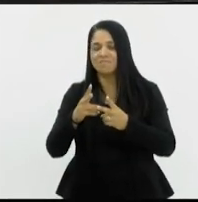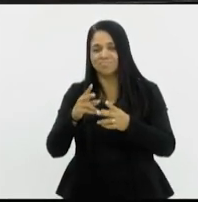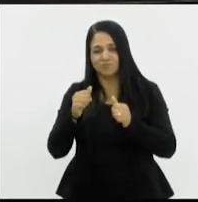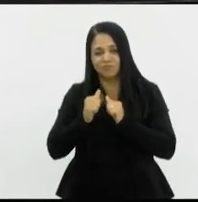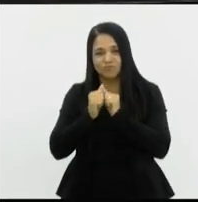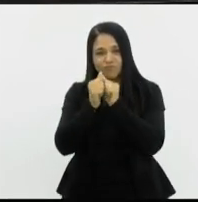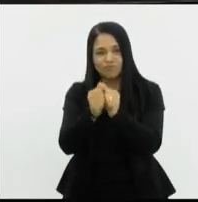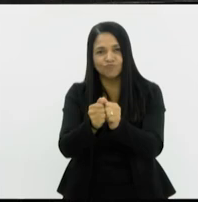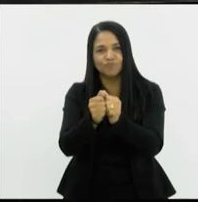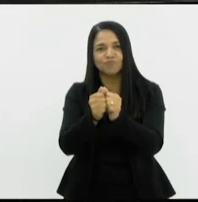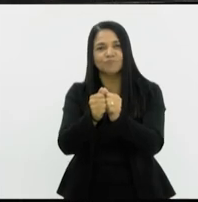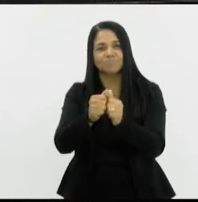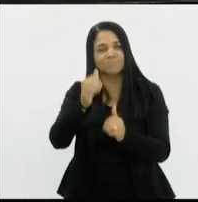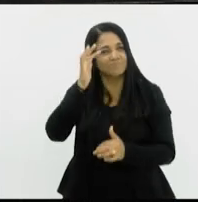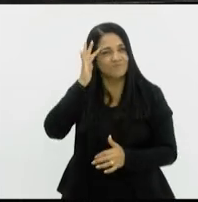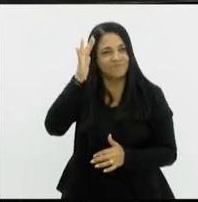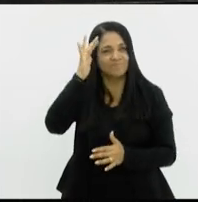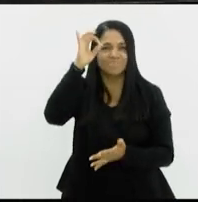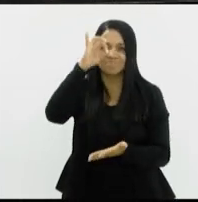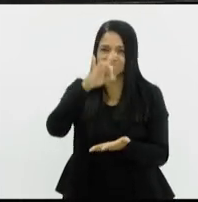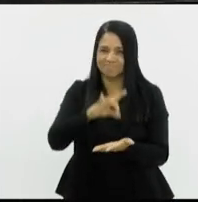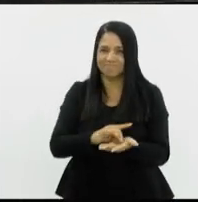realização desse grande sonho.